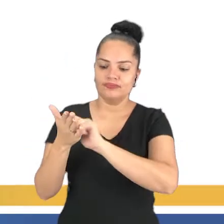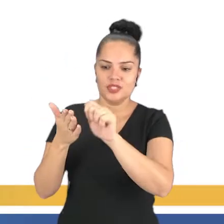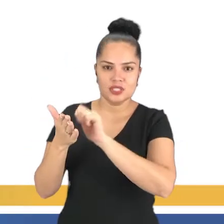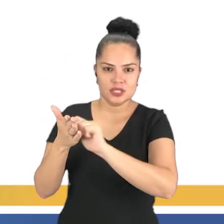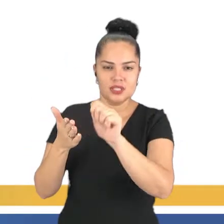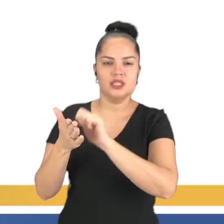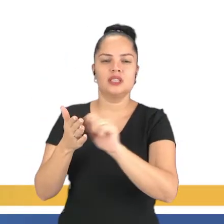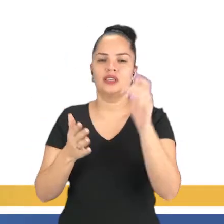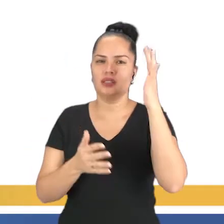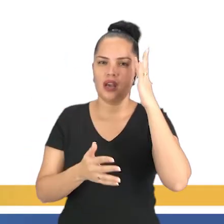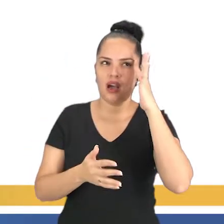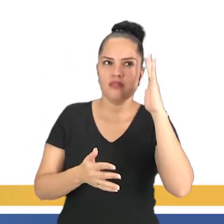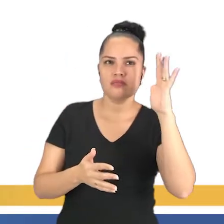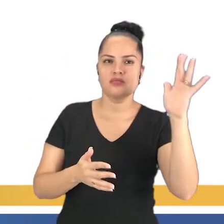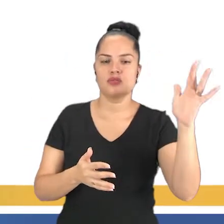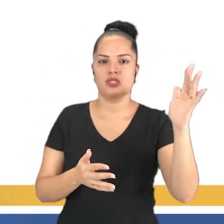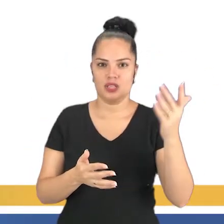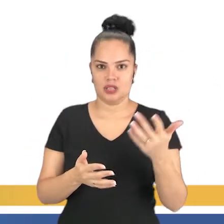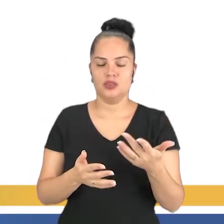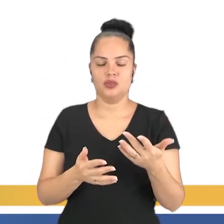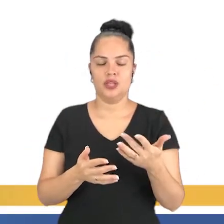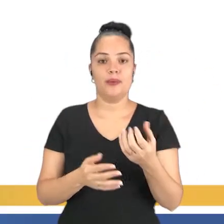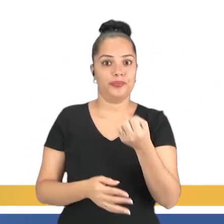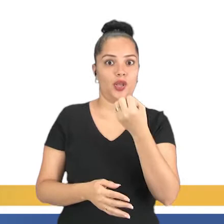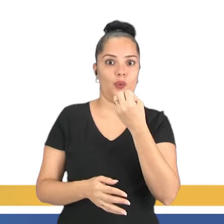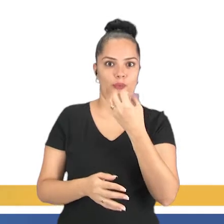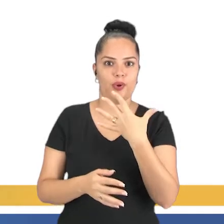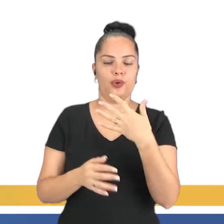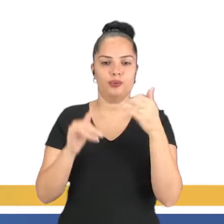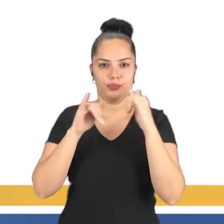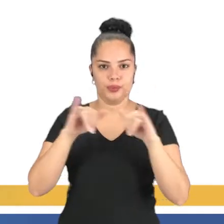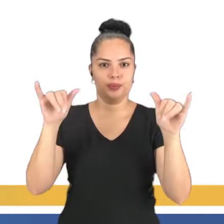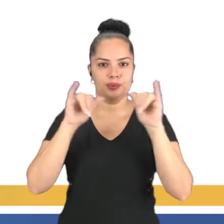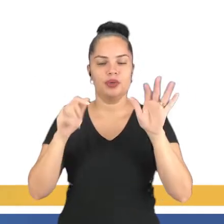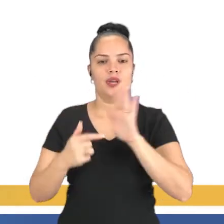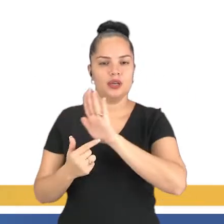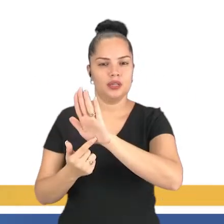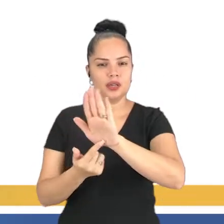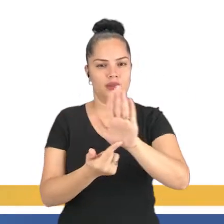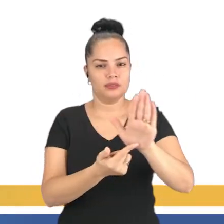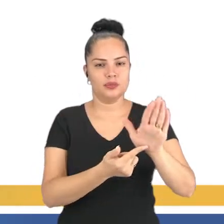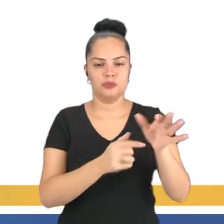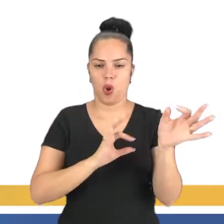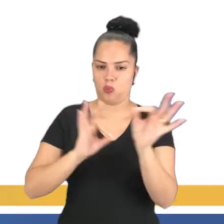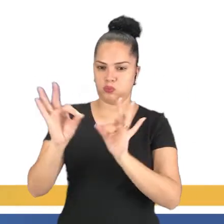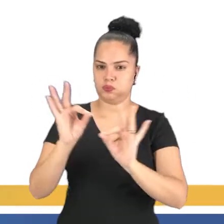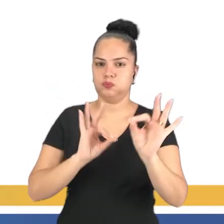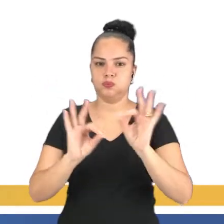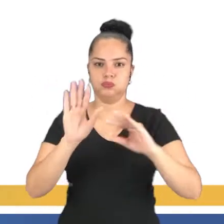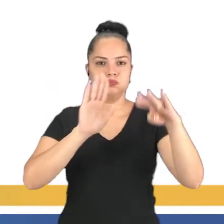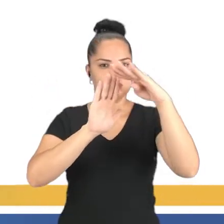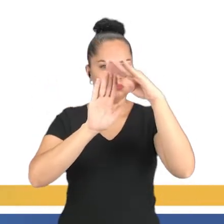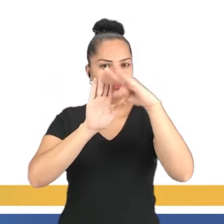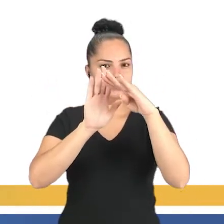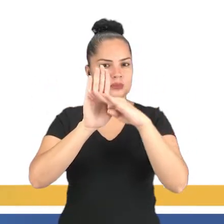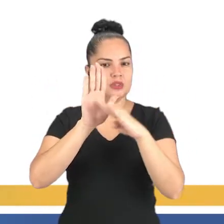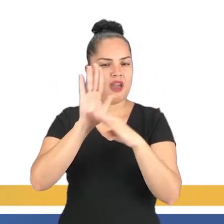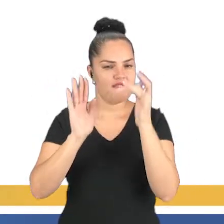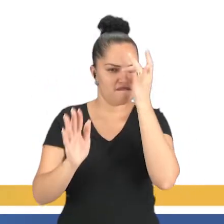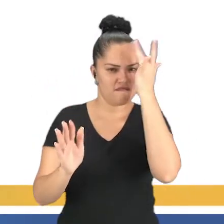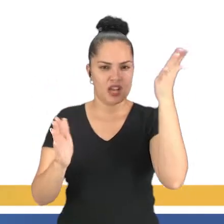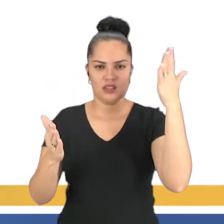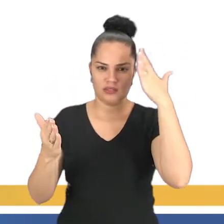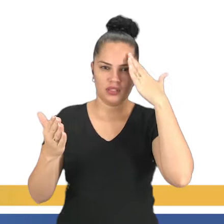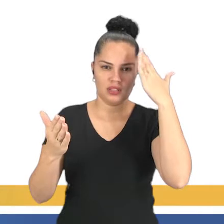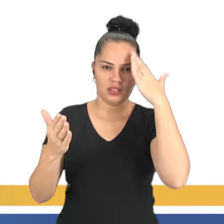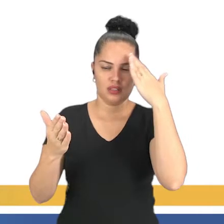no raciocínio lógico. Um bom infográfico deve ser apresentado de modo organizado, facilitando a